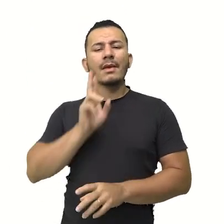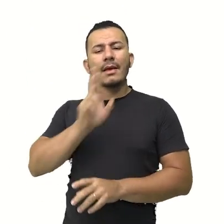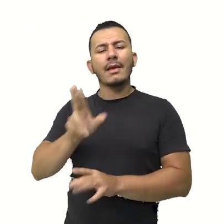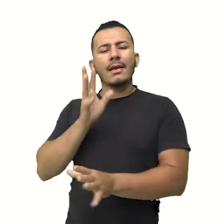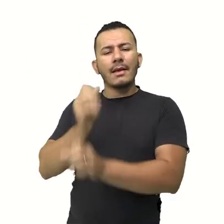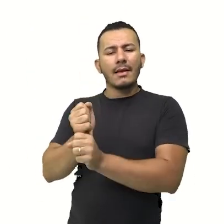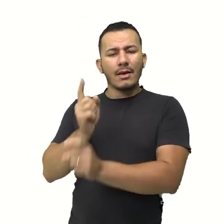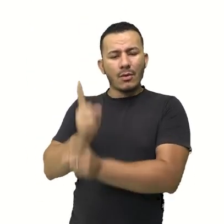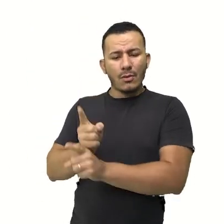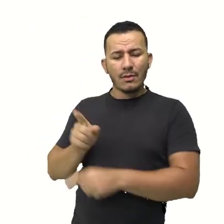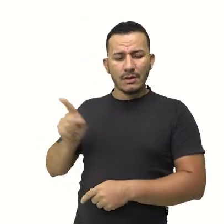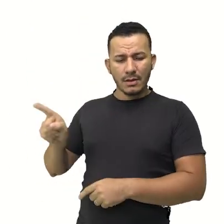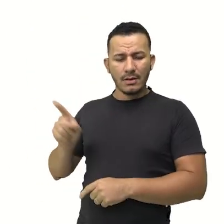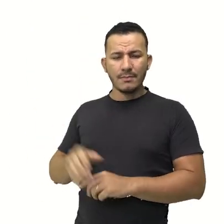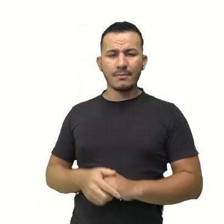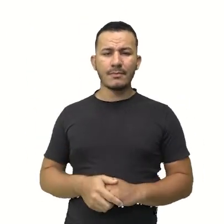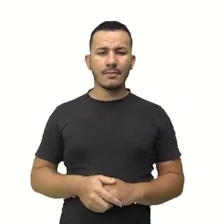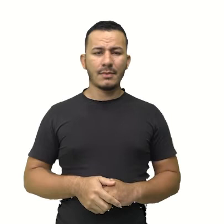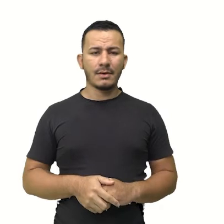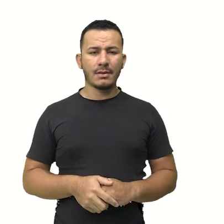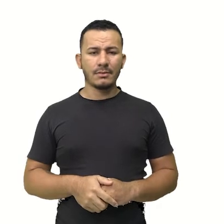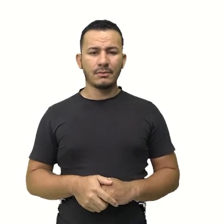então, olha só,